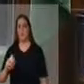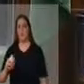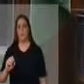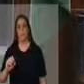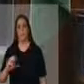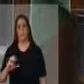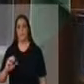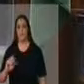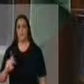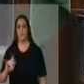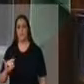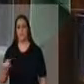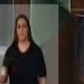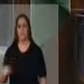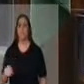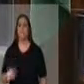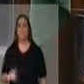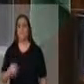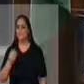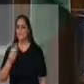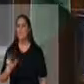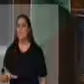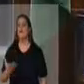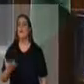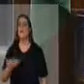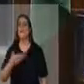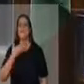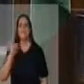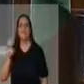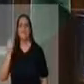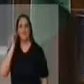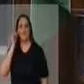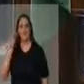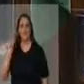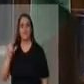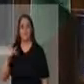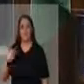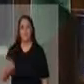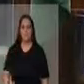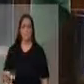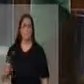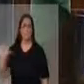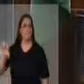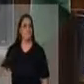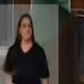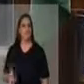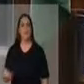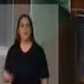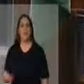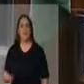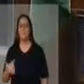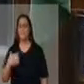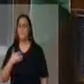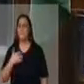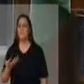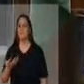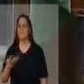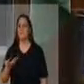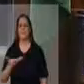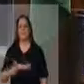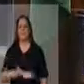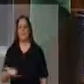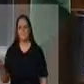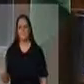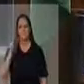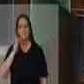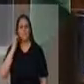ao câncer. É essa atitude que eu espero que os deputados e as deputadas façam aqui. Ajude o Ministério da Saúde, que